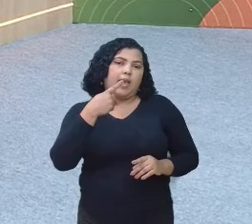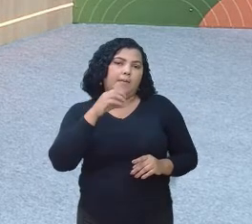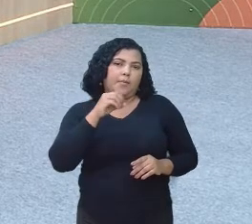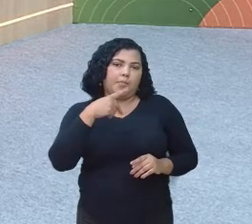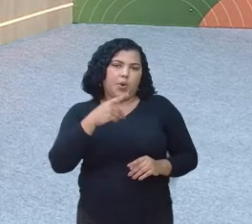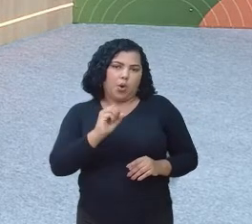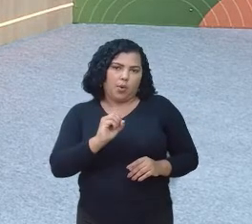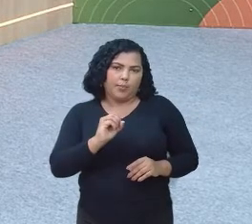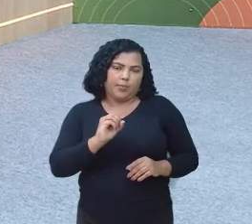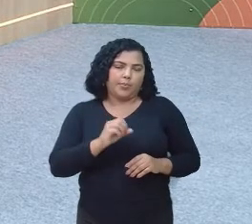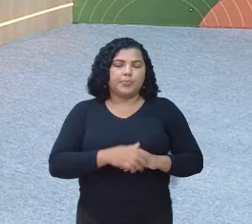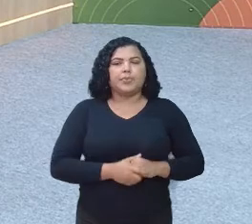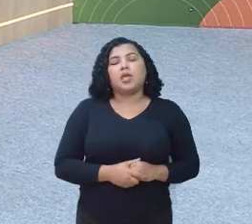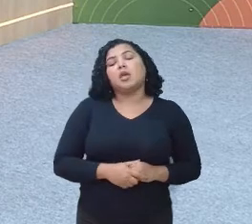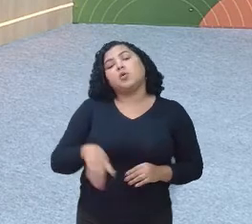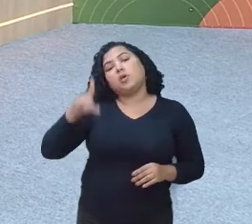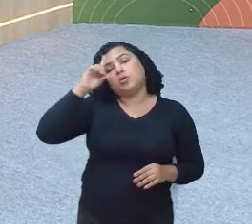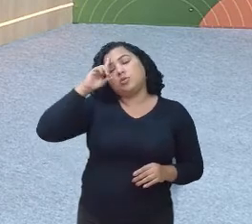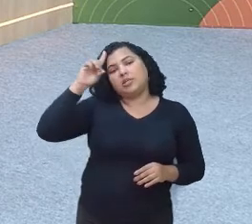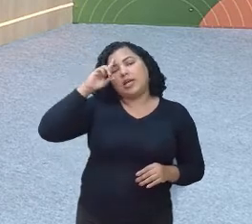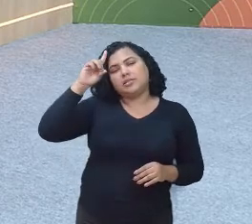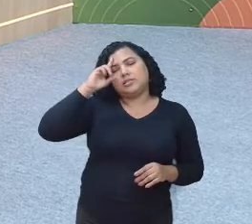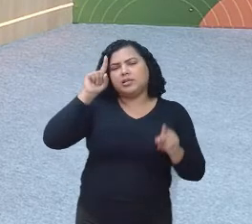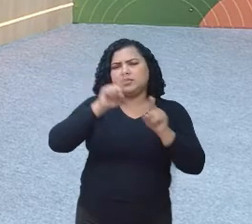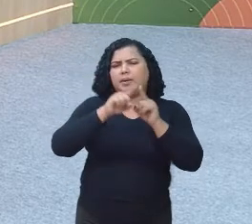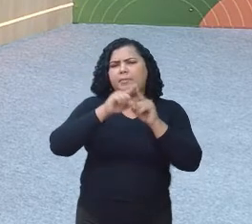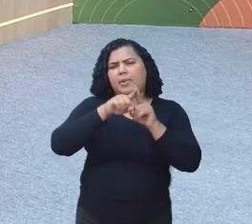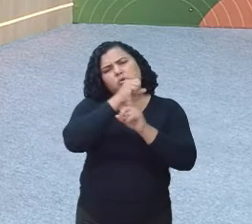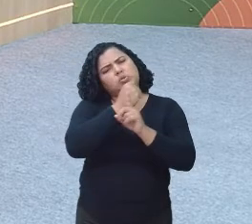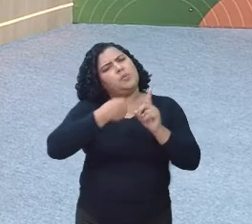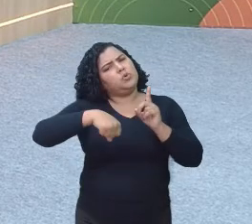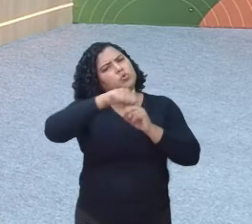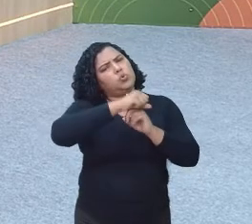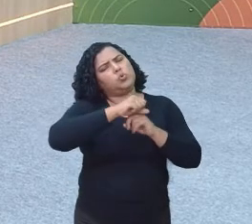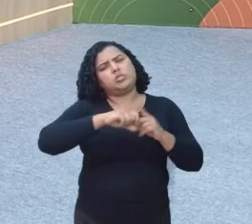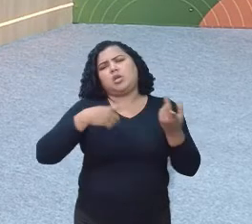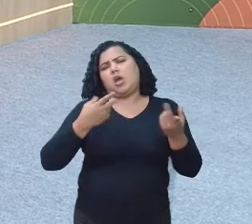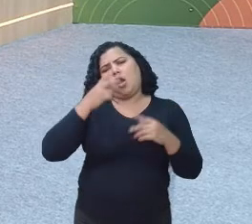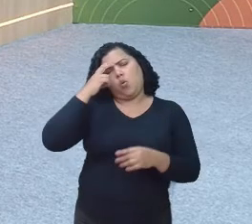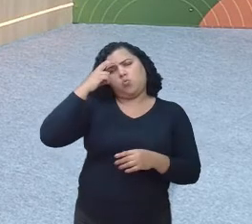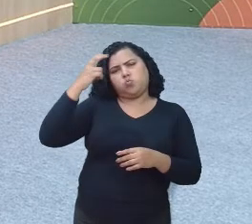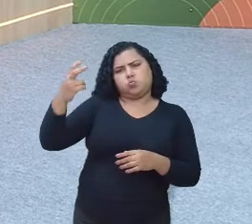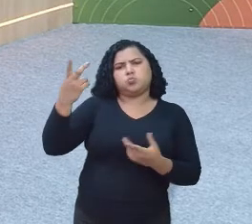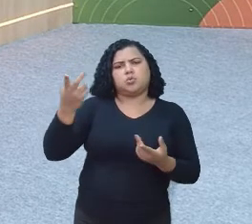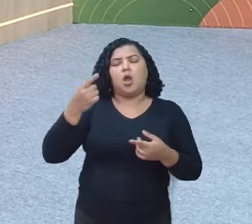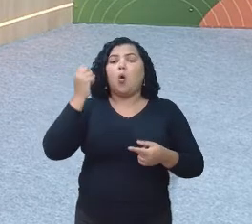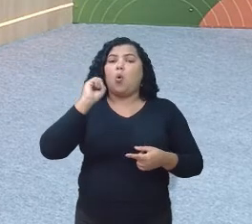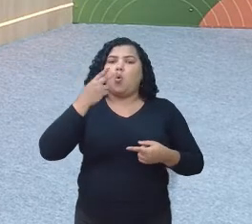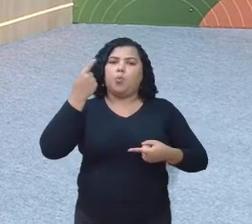que é do dia a dia e o que é uma questão social, cultural, uma